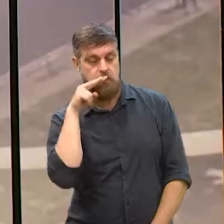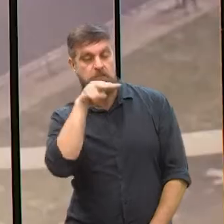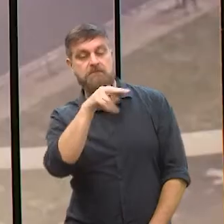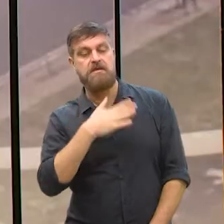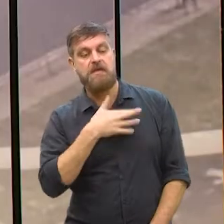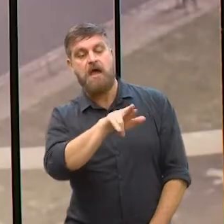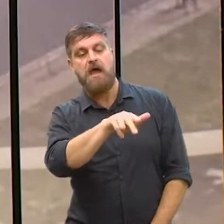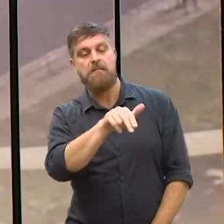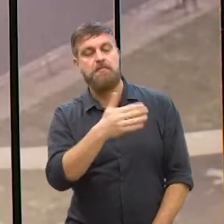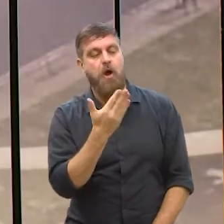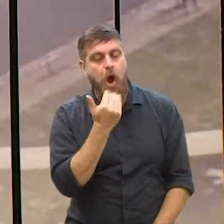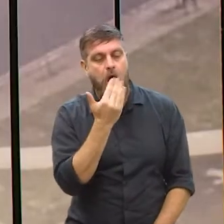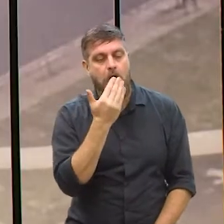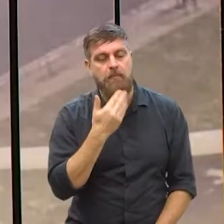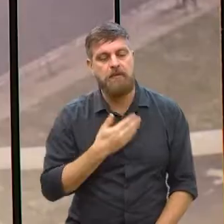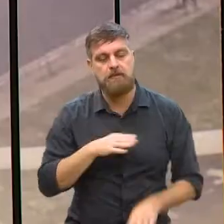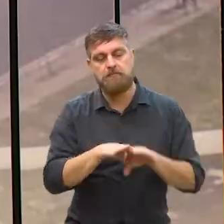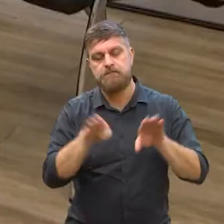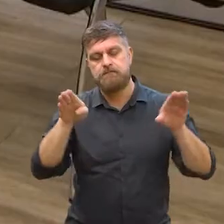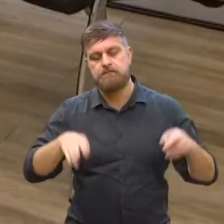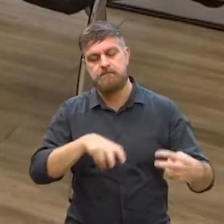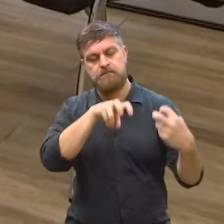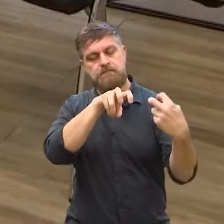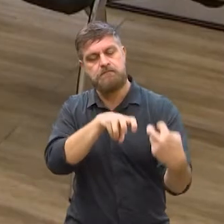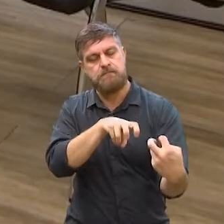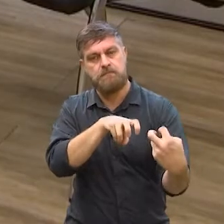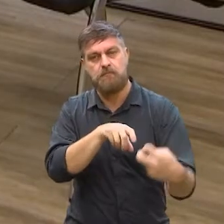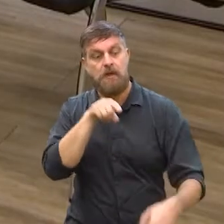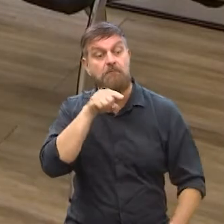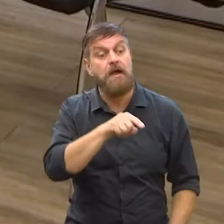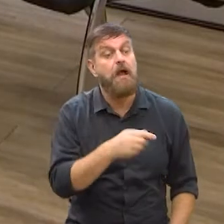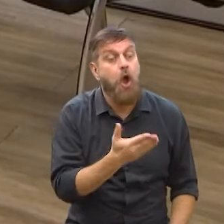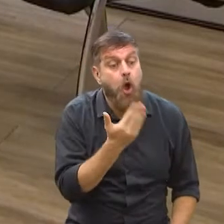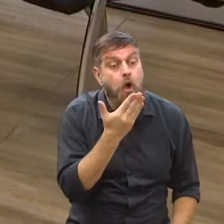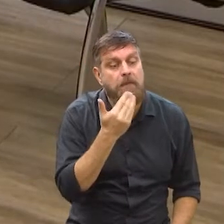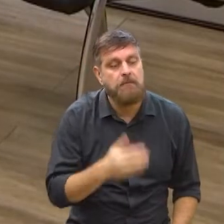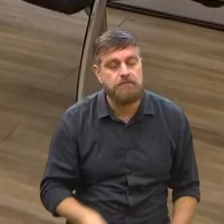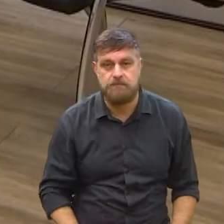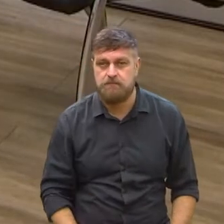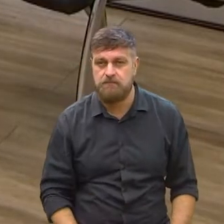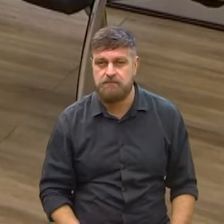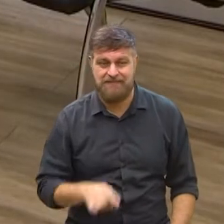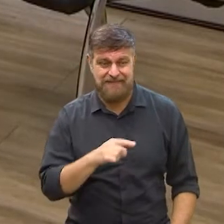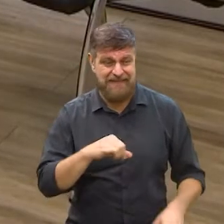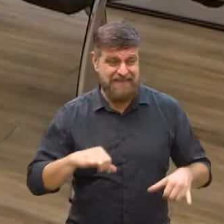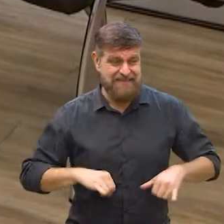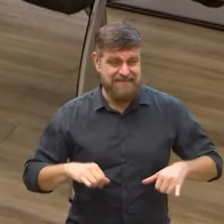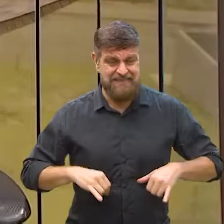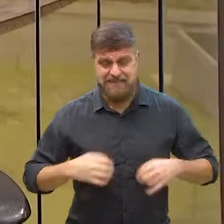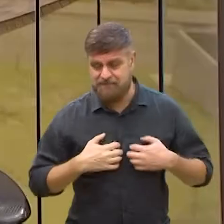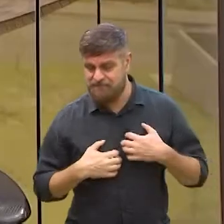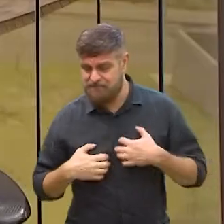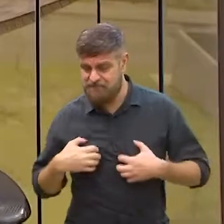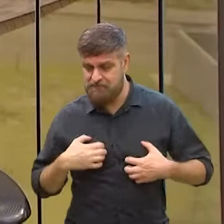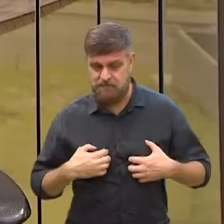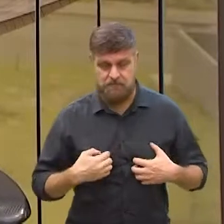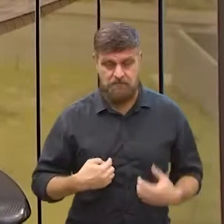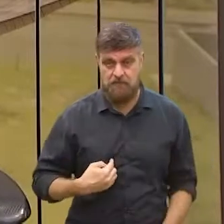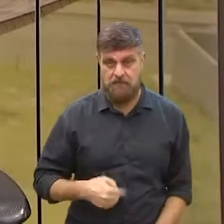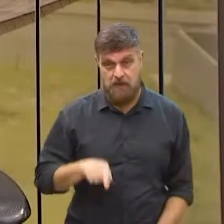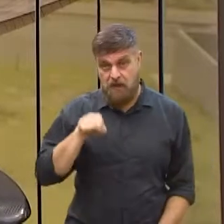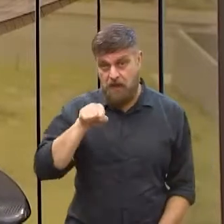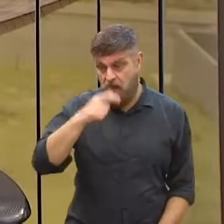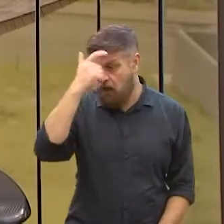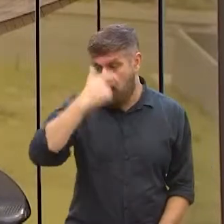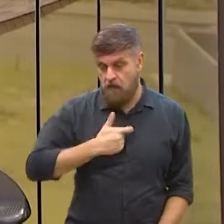frente. Eu sentava na mesa com ela, eu falava assim, você vai comer. Ela falou que ela se sentia mal. Porque você não podia comer. Mas eu falei,